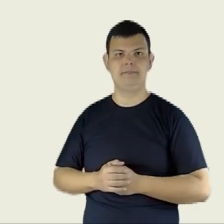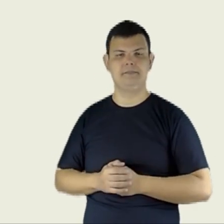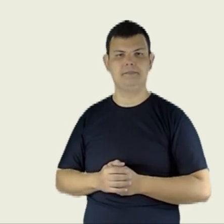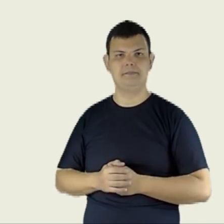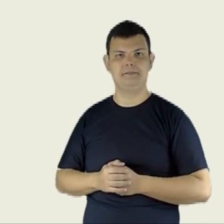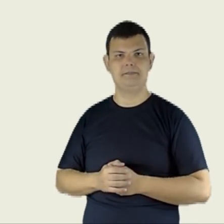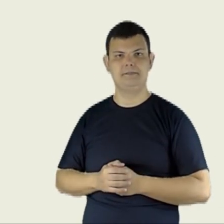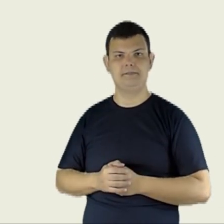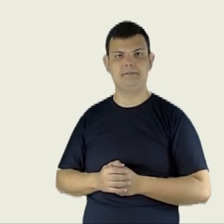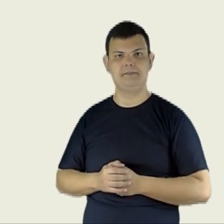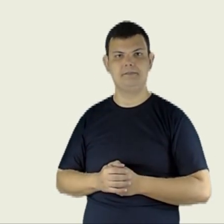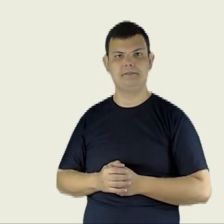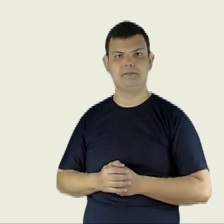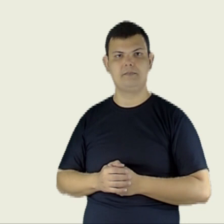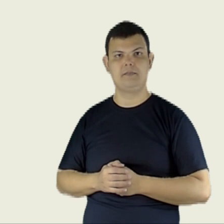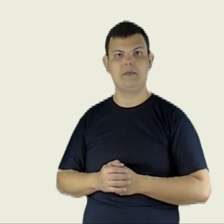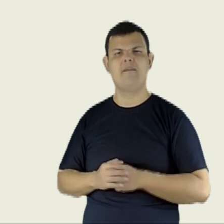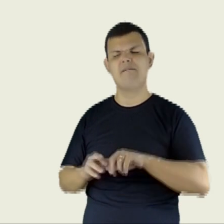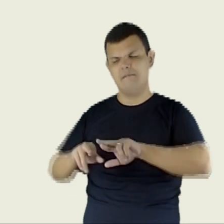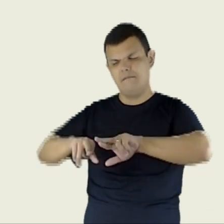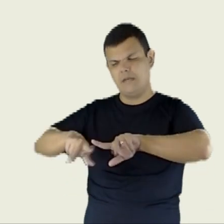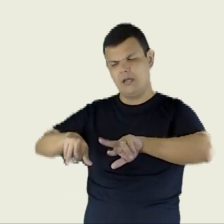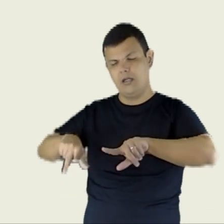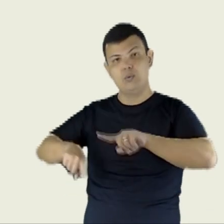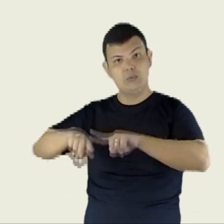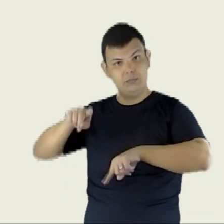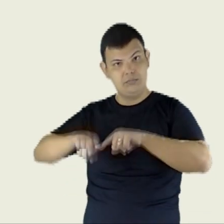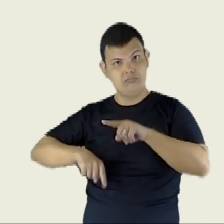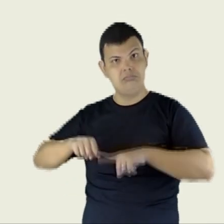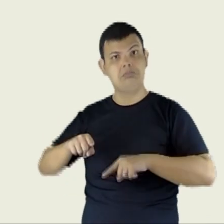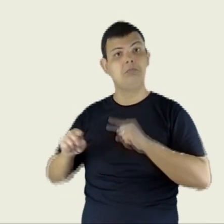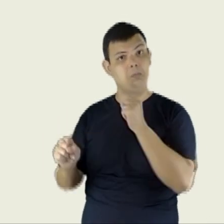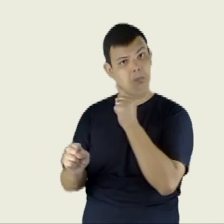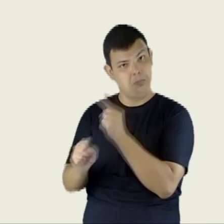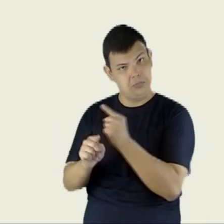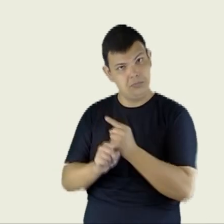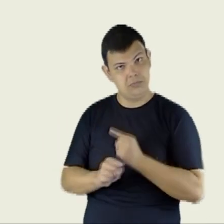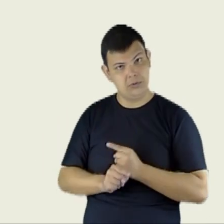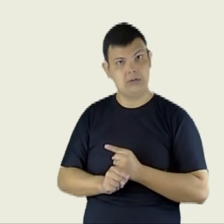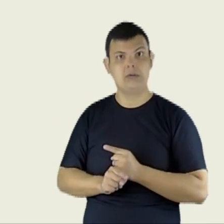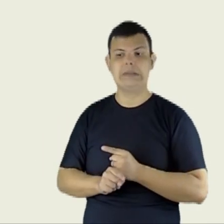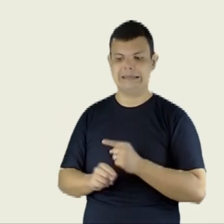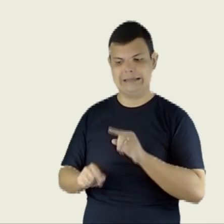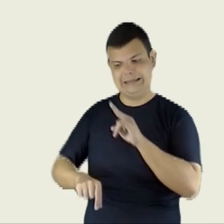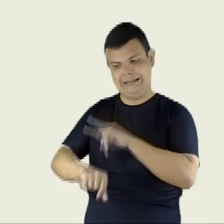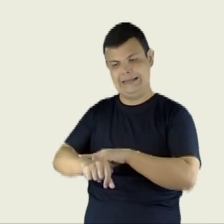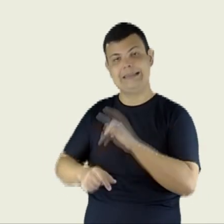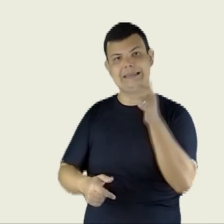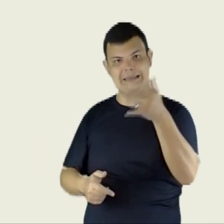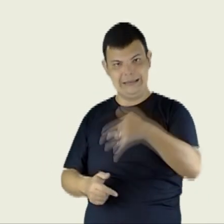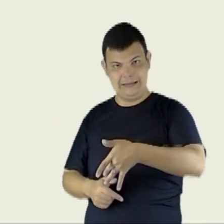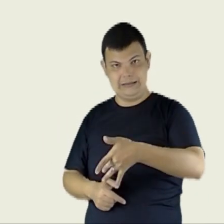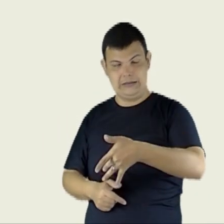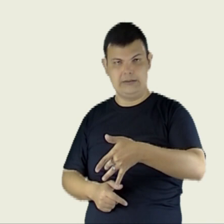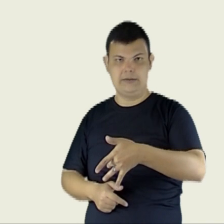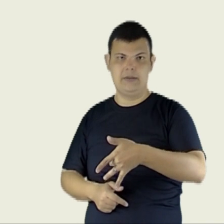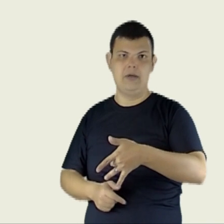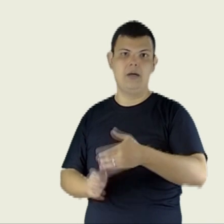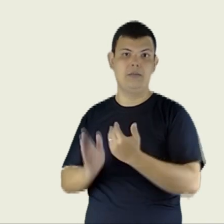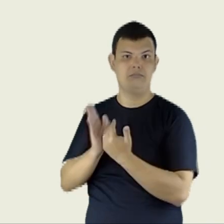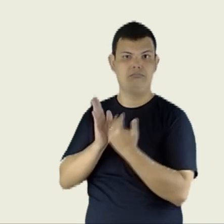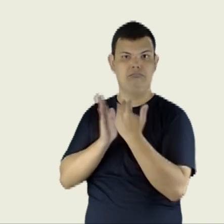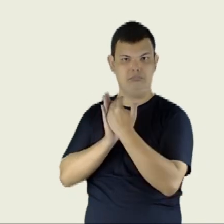aí. Muitas substâncias são encontradas regularmente na urina, em taxas